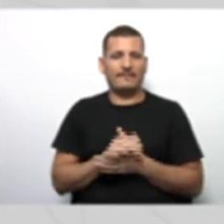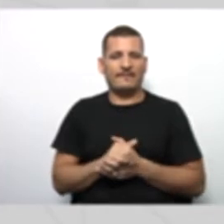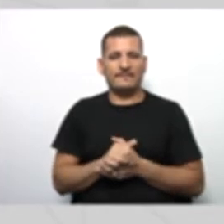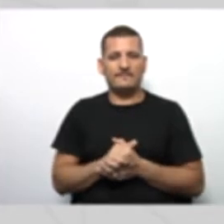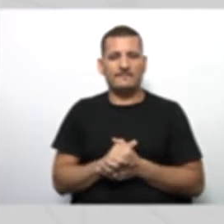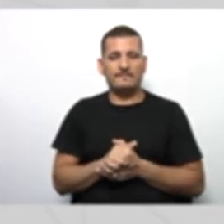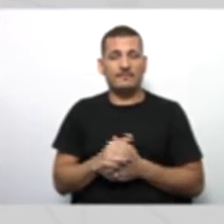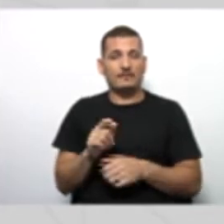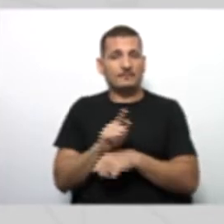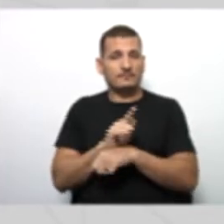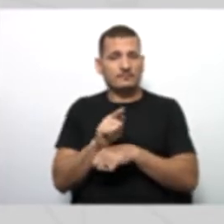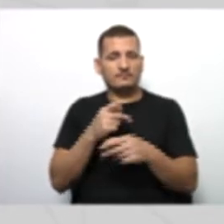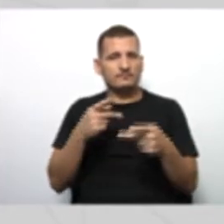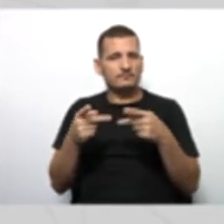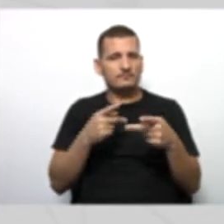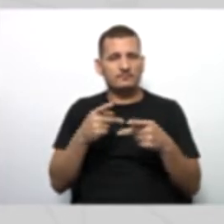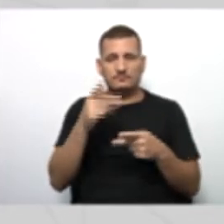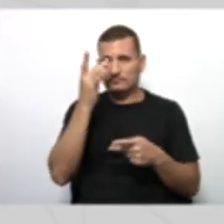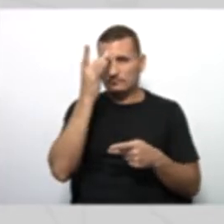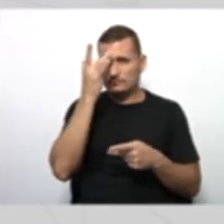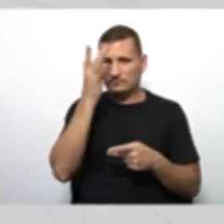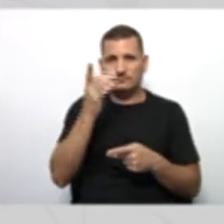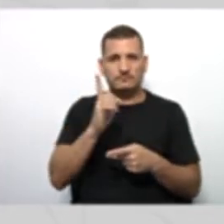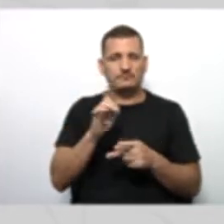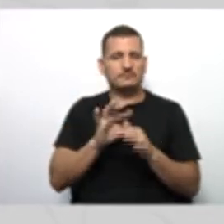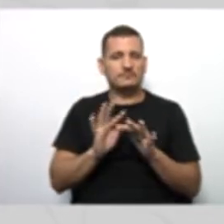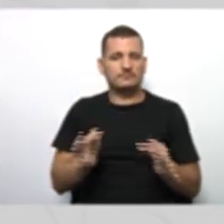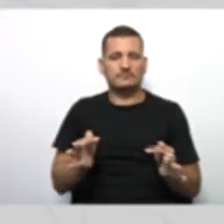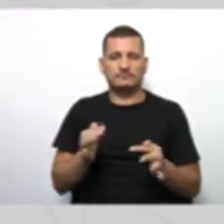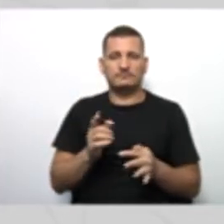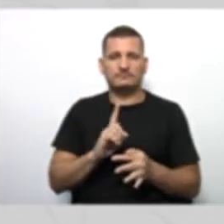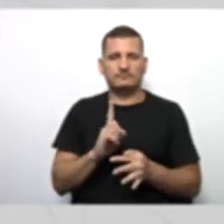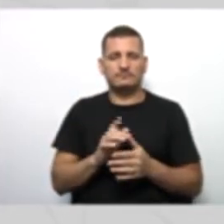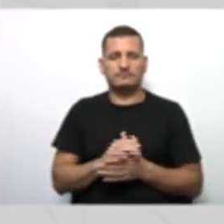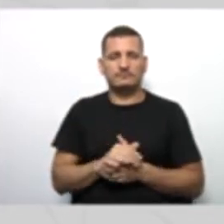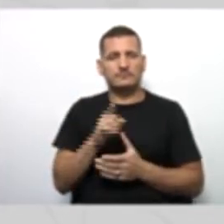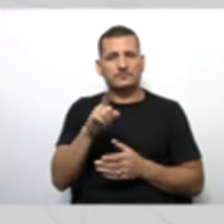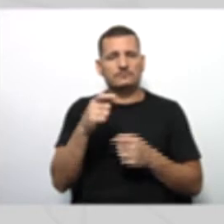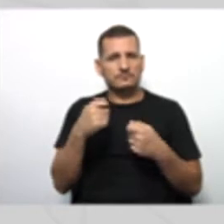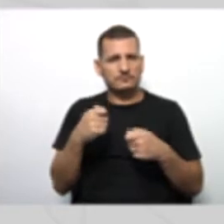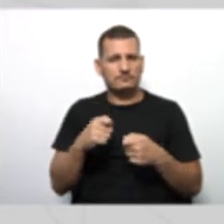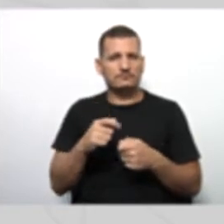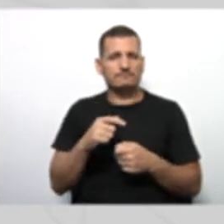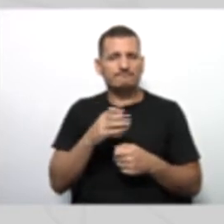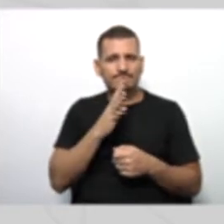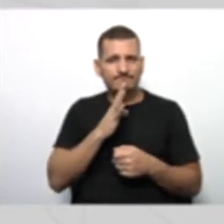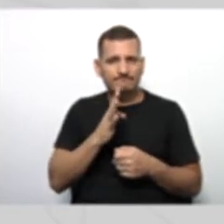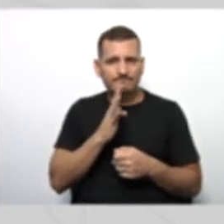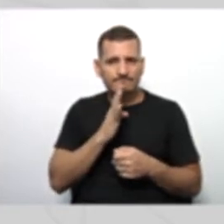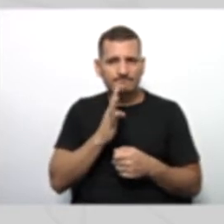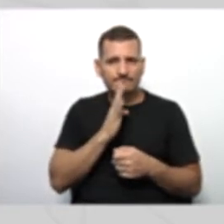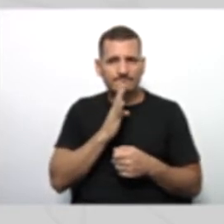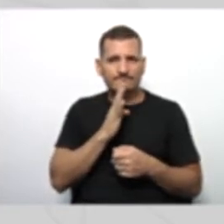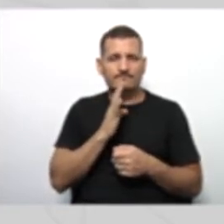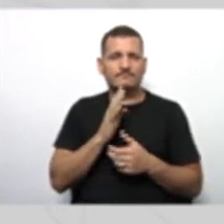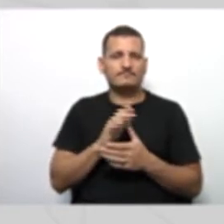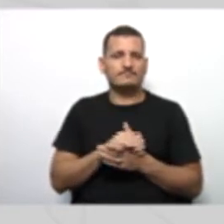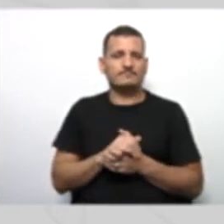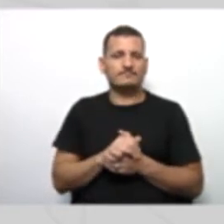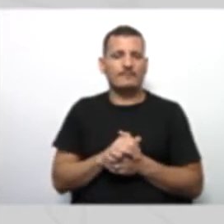definir e planejar ações específicas para tudo isso aqui, tá, ok? Em relação aos riscos no nosso